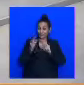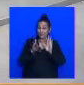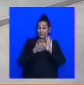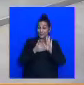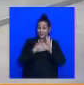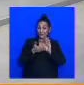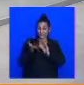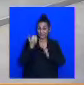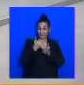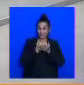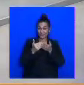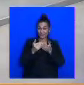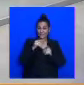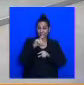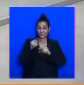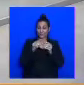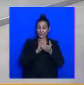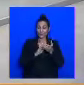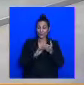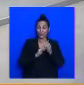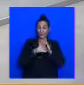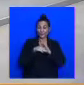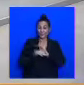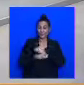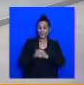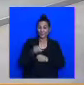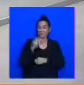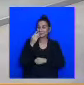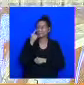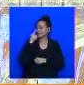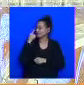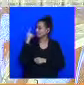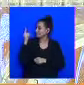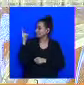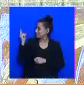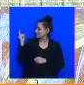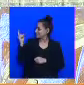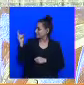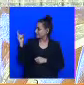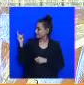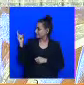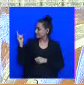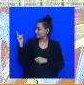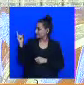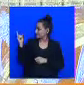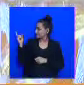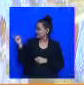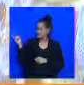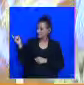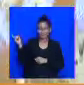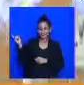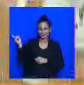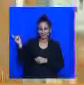apostas em mãos, vamos começar sorteio da Lotomania. Bolas posicionadas, valendo!